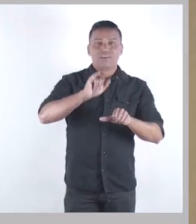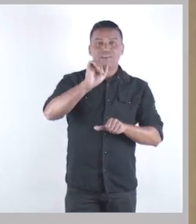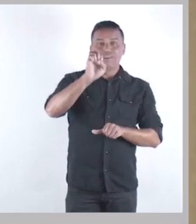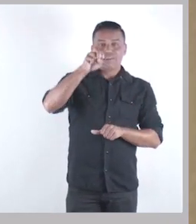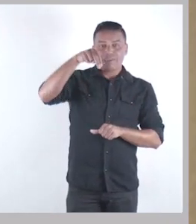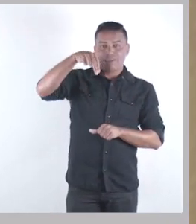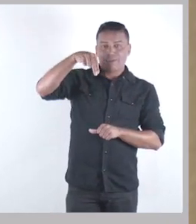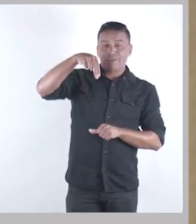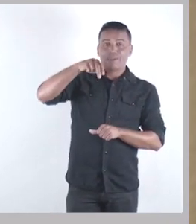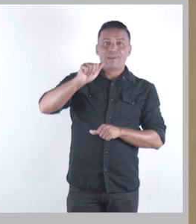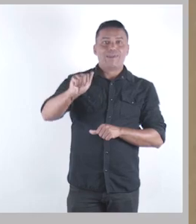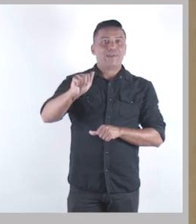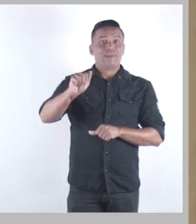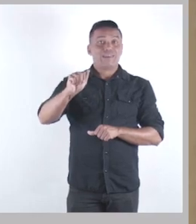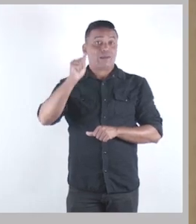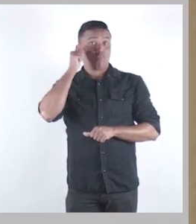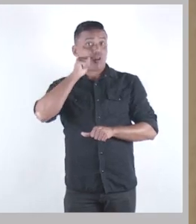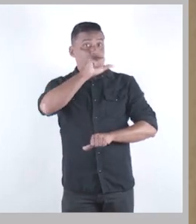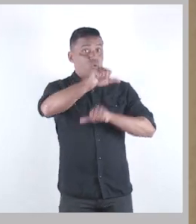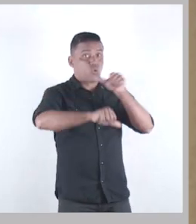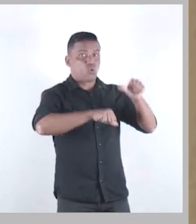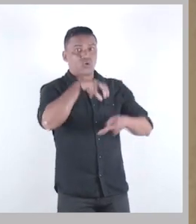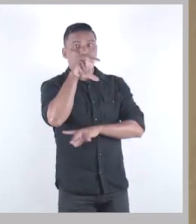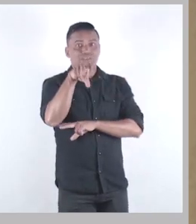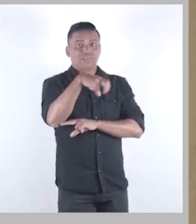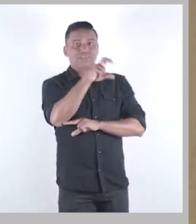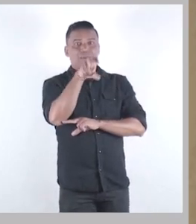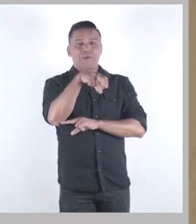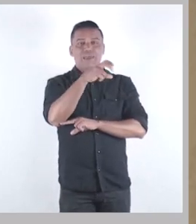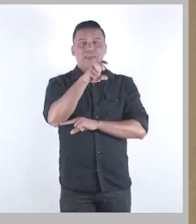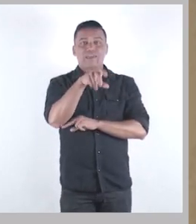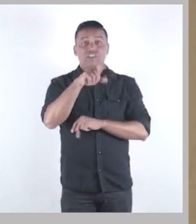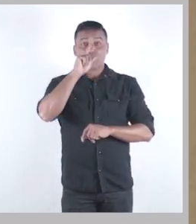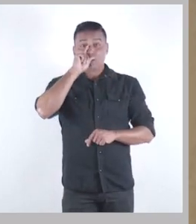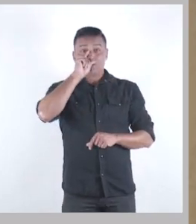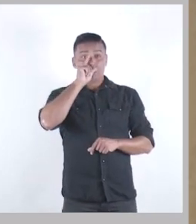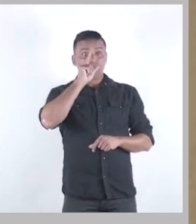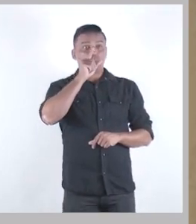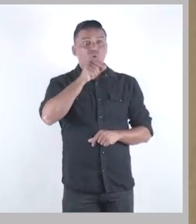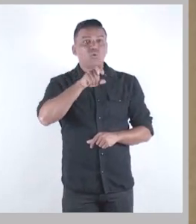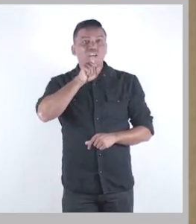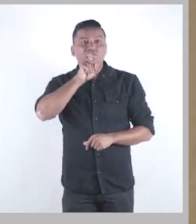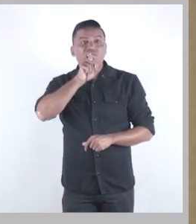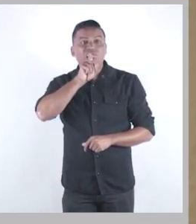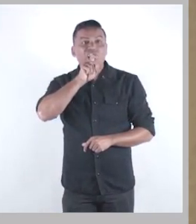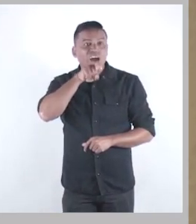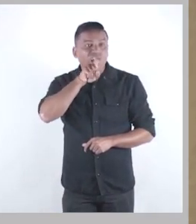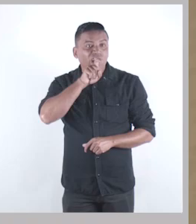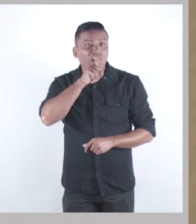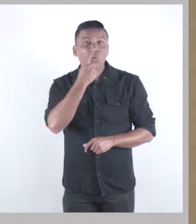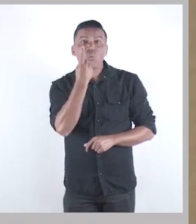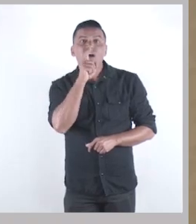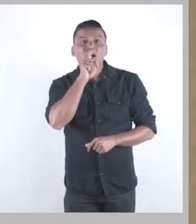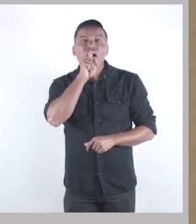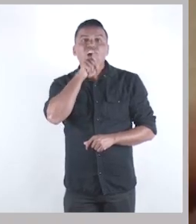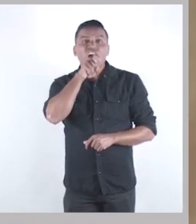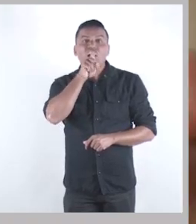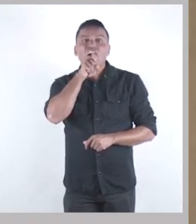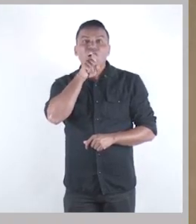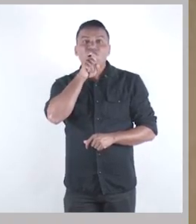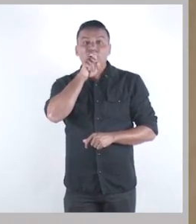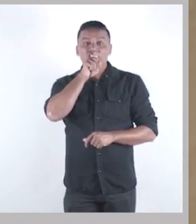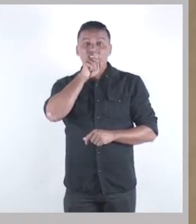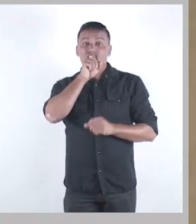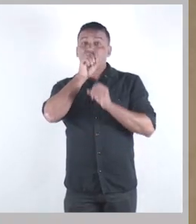que se transforma em serpente, da velha feiticeira que só tem um dente, mas usa aquele dente exatamente para enfeitiçar os outros.